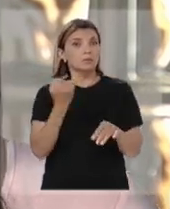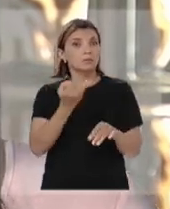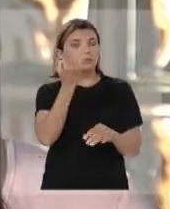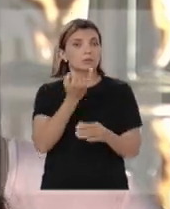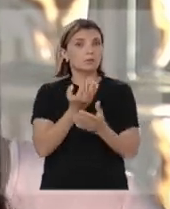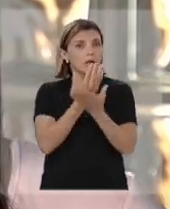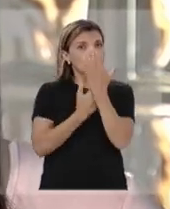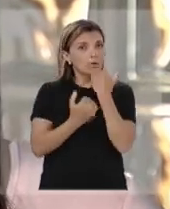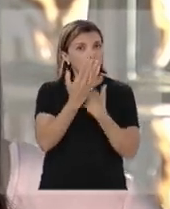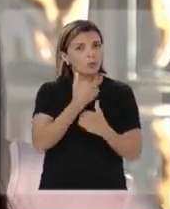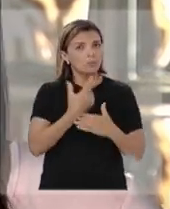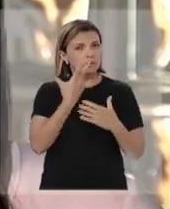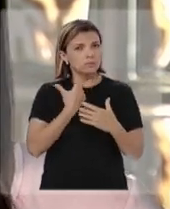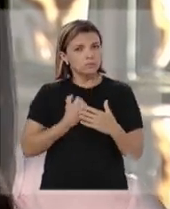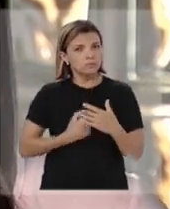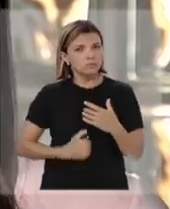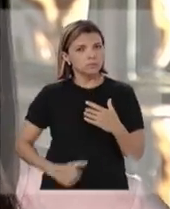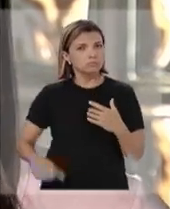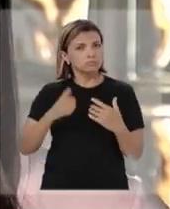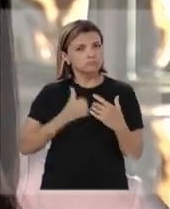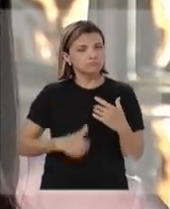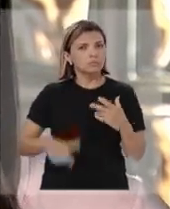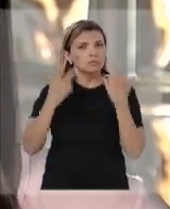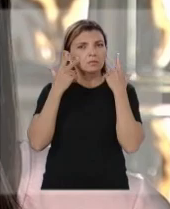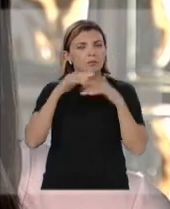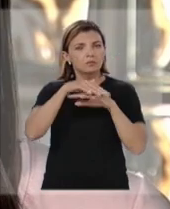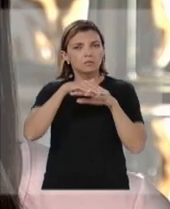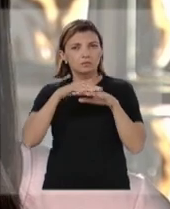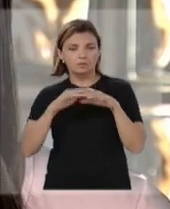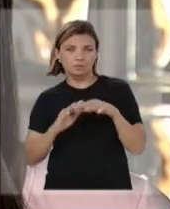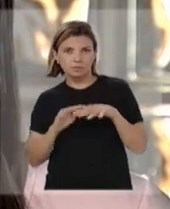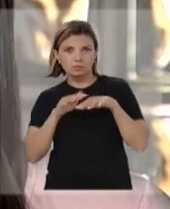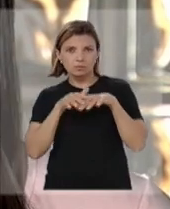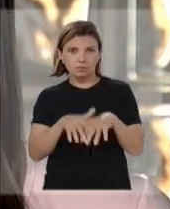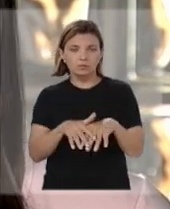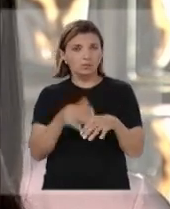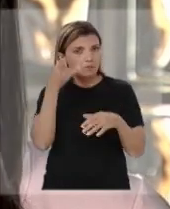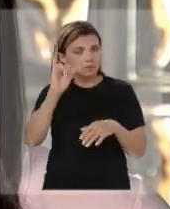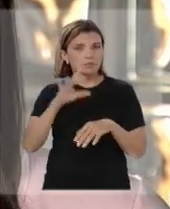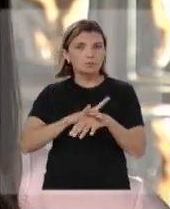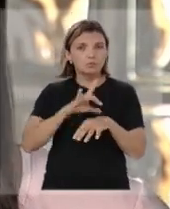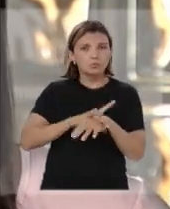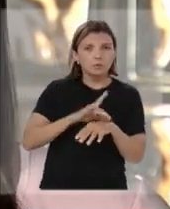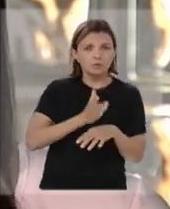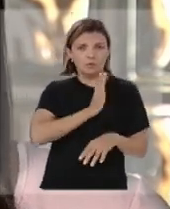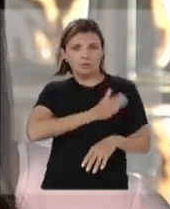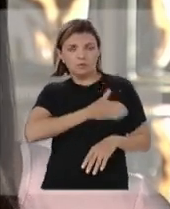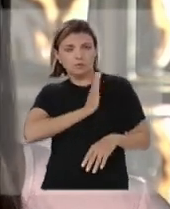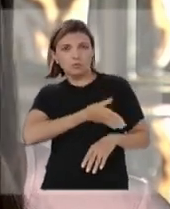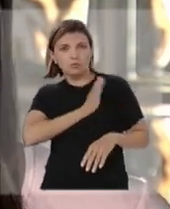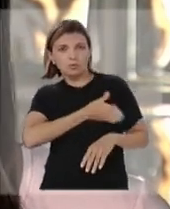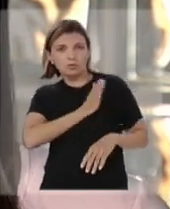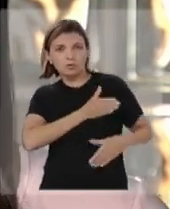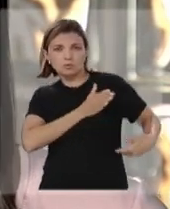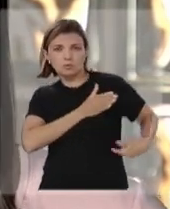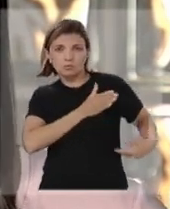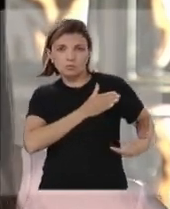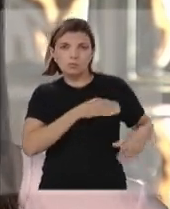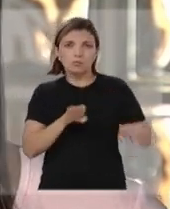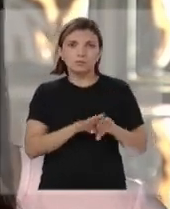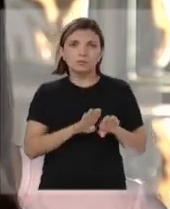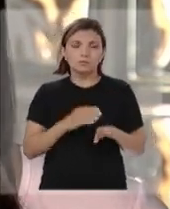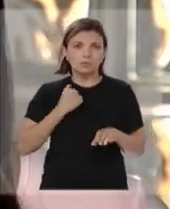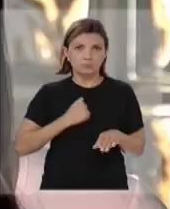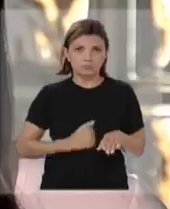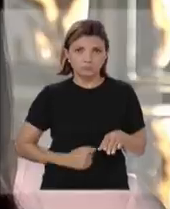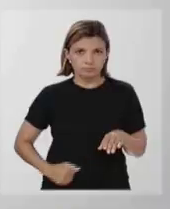São importantes auxiliares nas funções gastrointestinais, além de prevenir algumas doenças, como as do coração, disfunção pulmonar